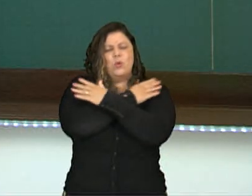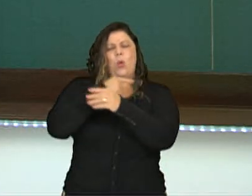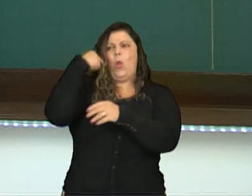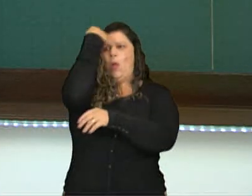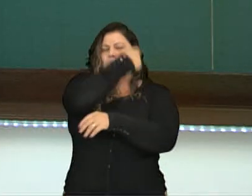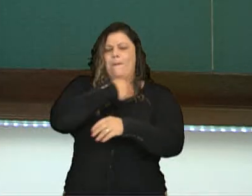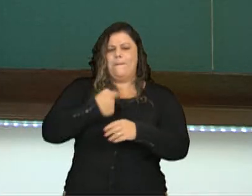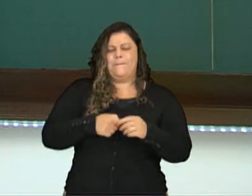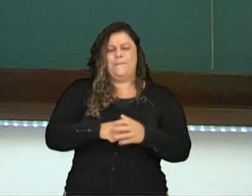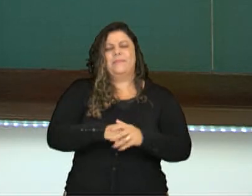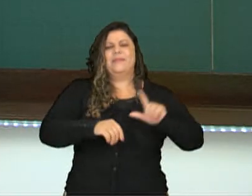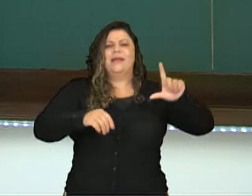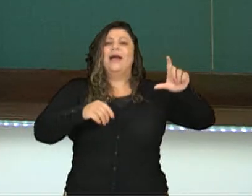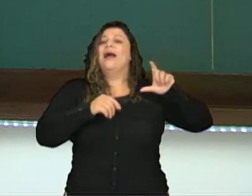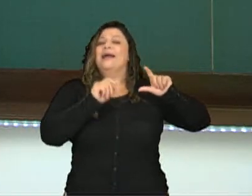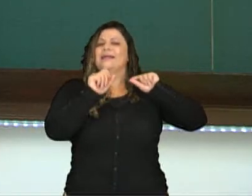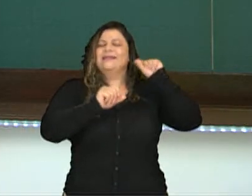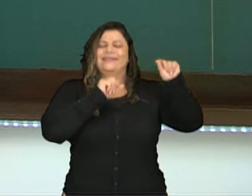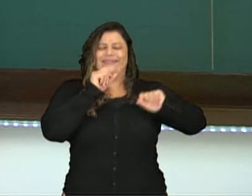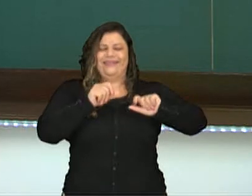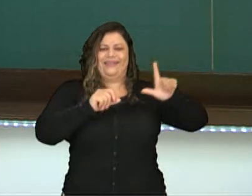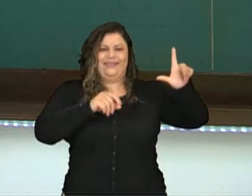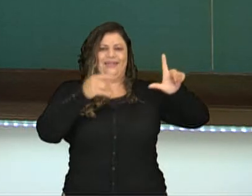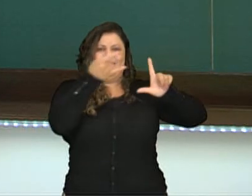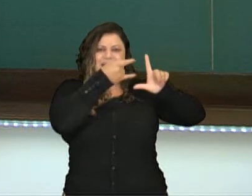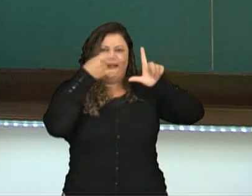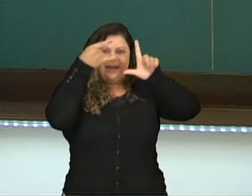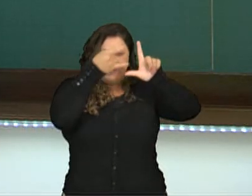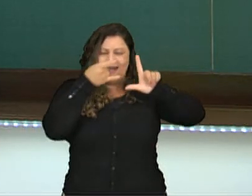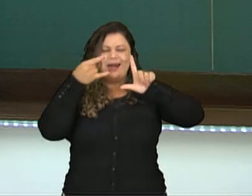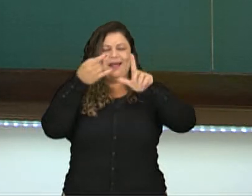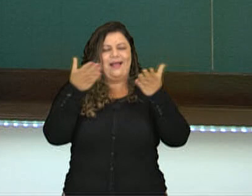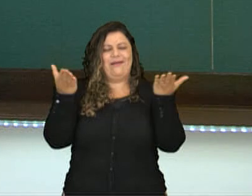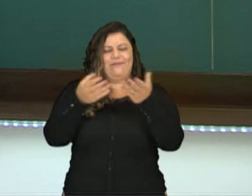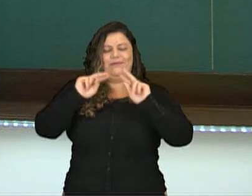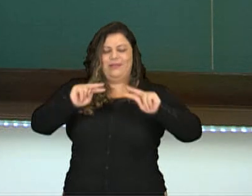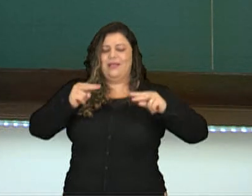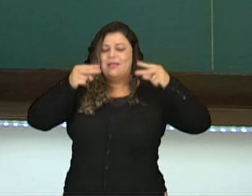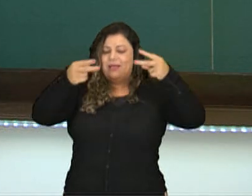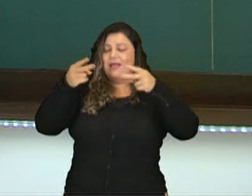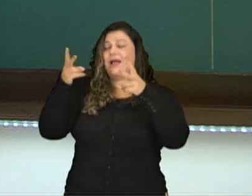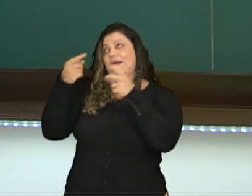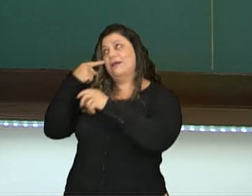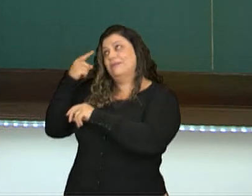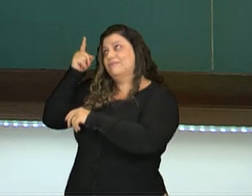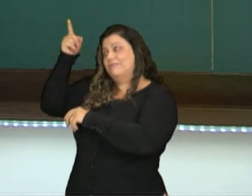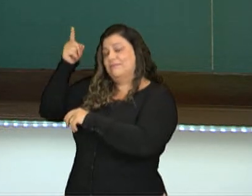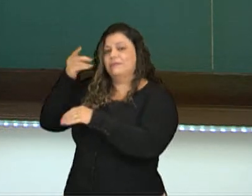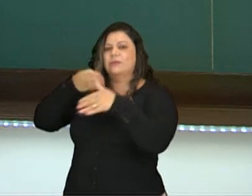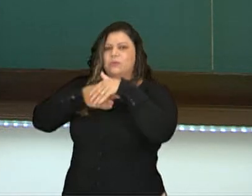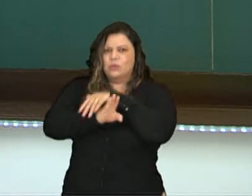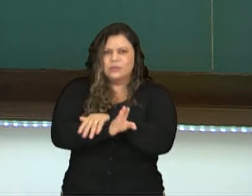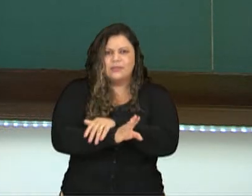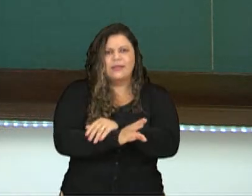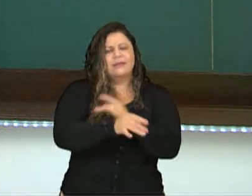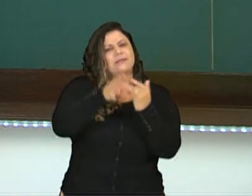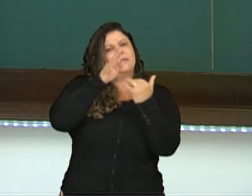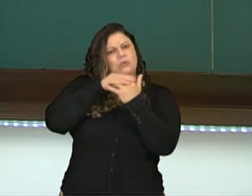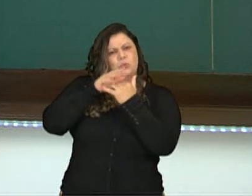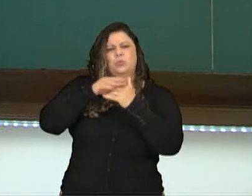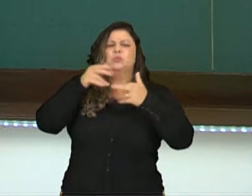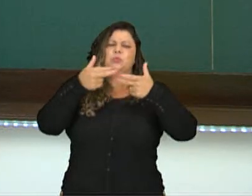Quem tem condições, quem pode, aqui, o professor Roberto deixou aqui no canal do Ministério, né, para que vocês possam acessar,